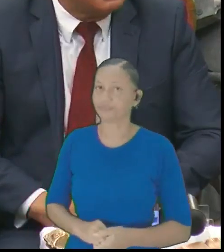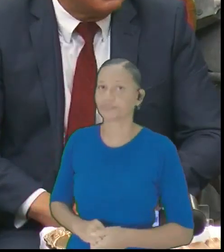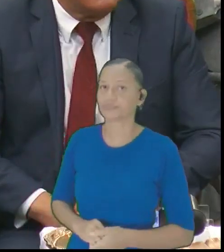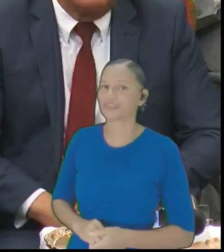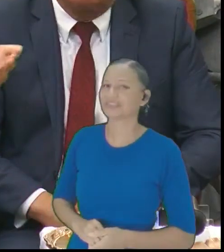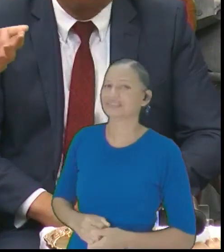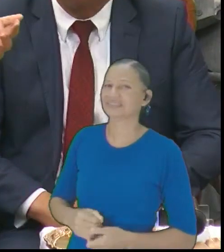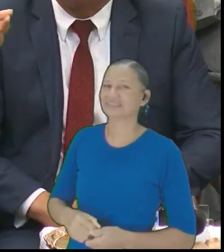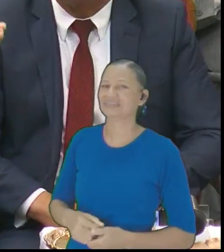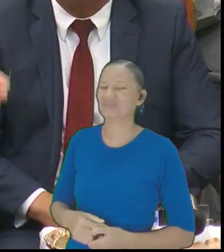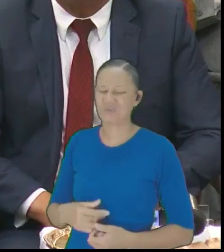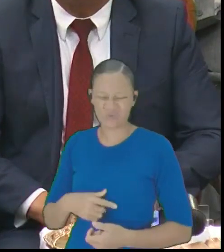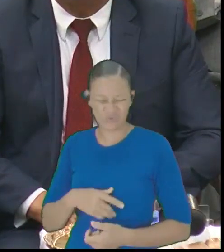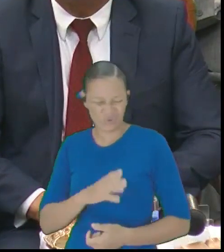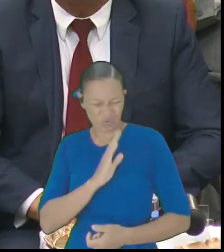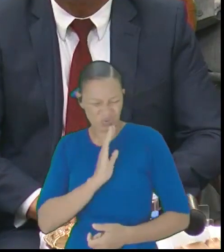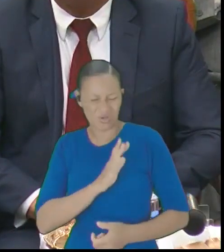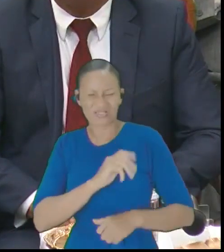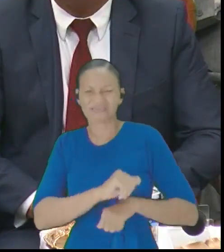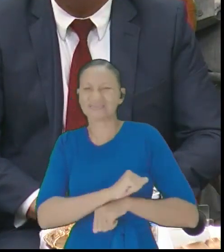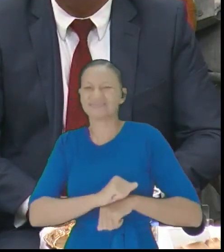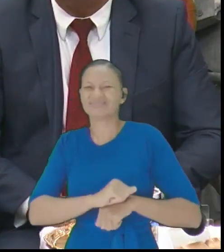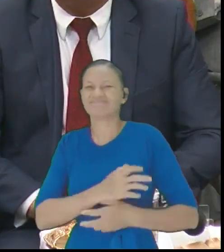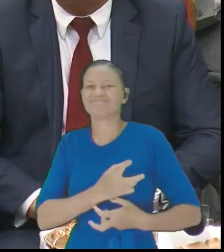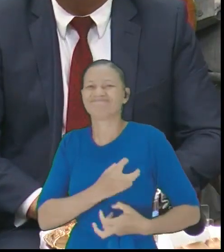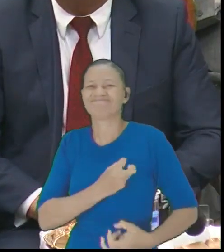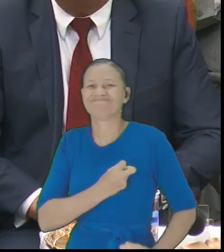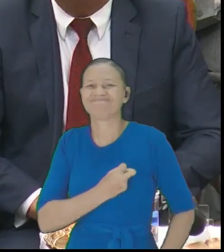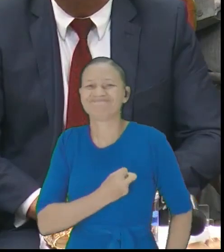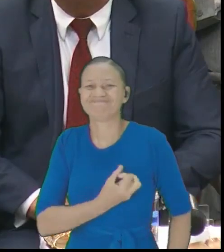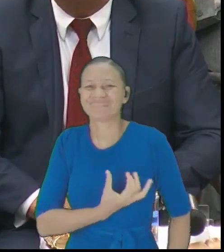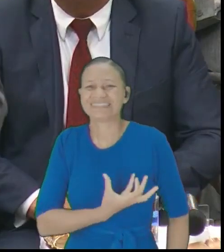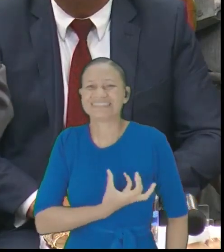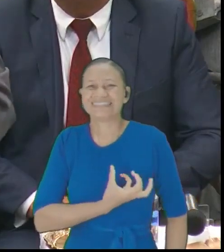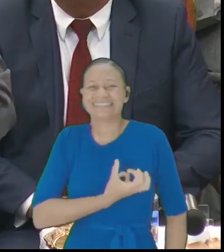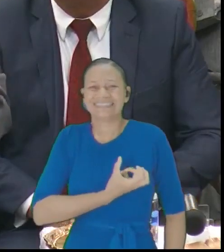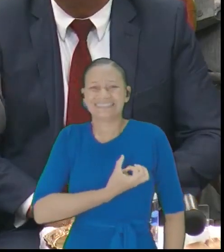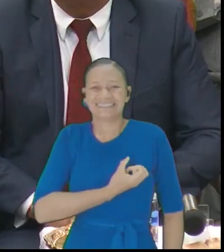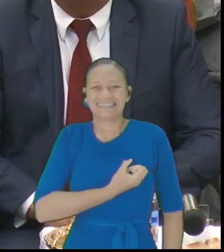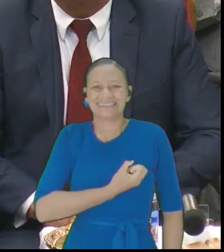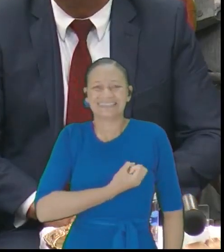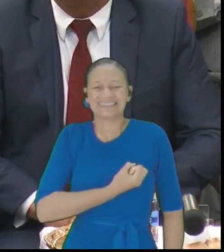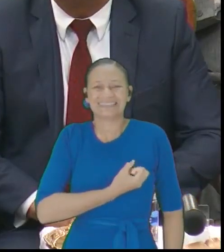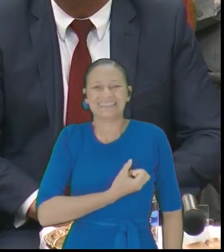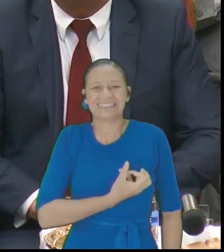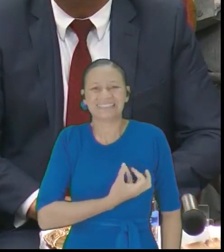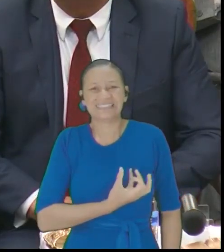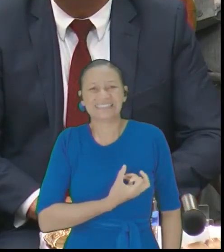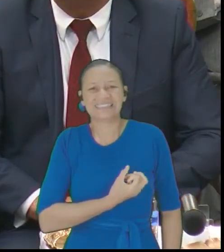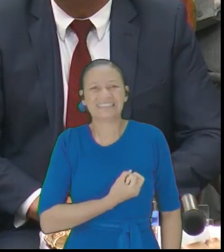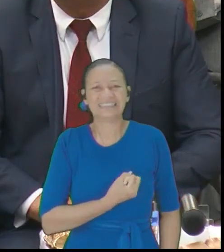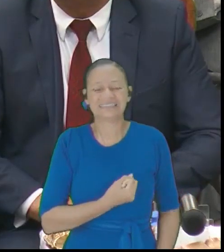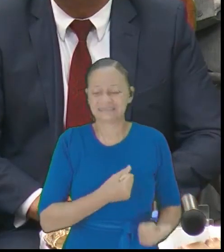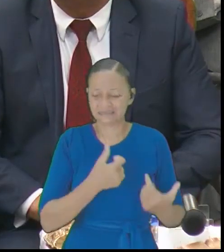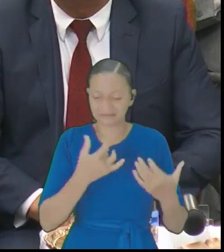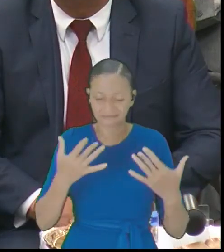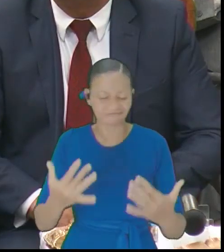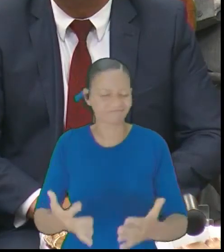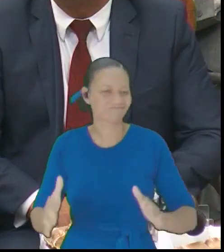de novo, ao coração de Abraão. E agora? Como é que eu oro pelo um contendeiro? Não dá nem para citar o nome